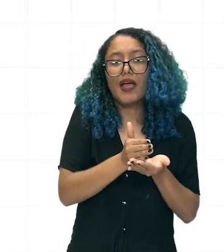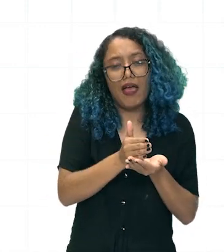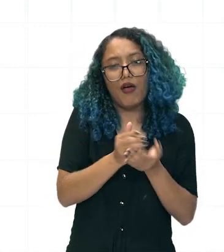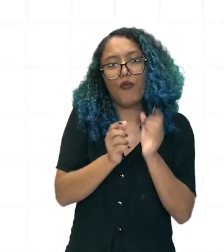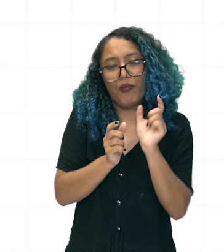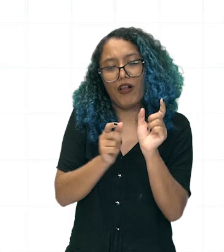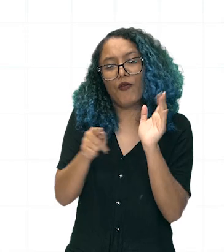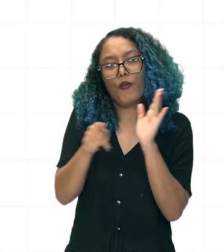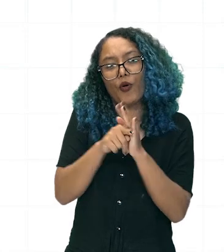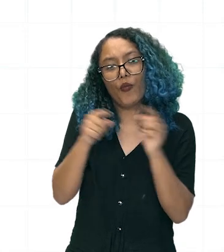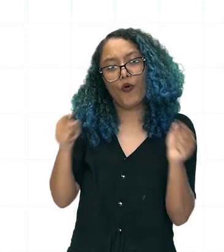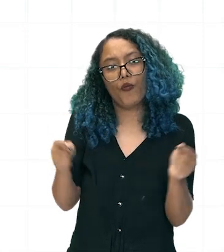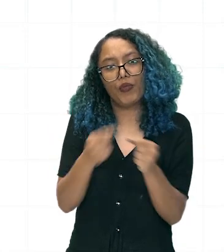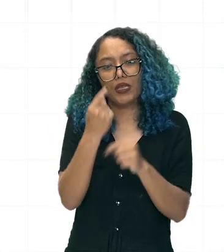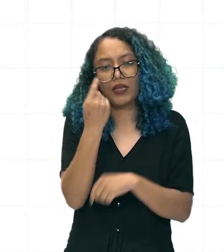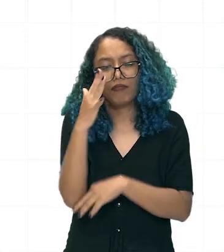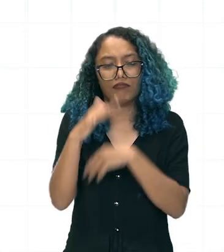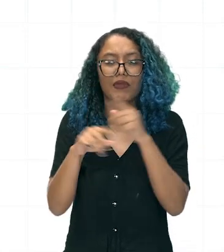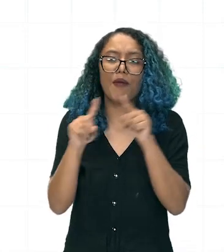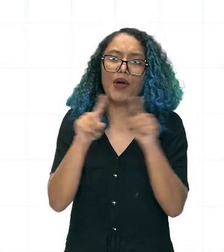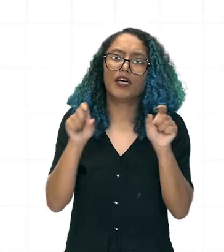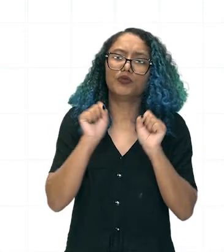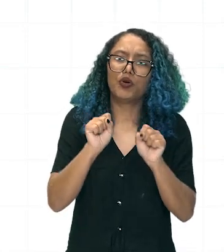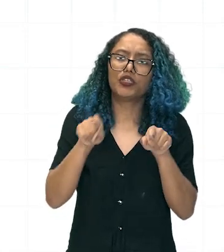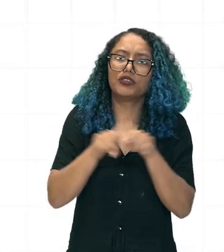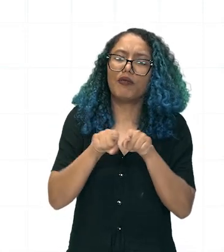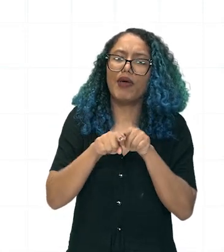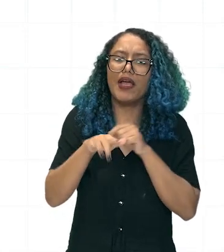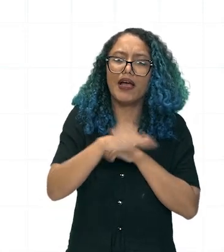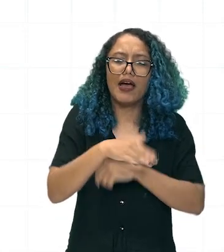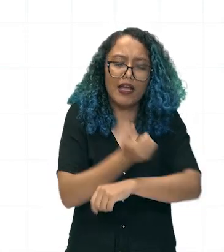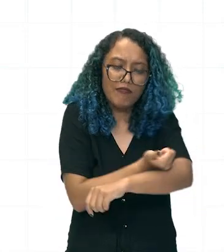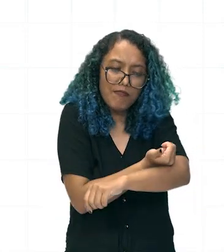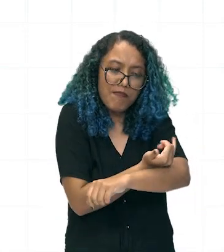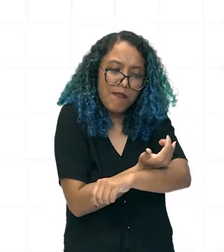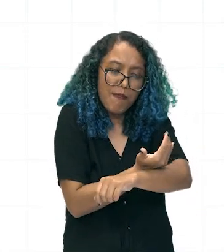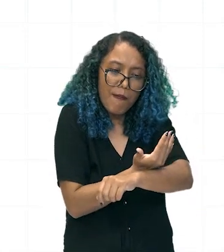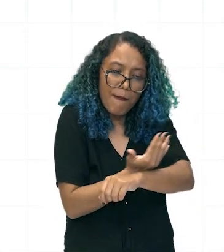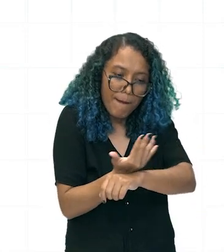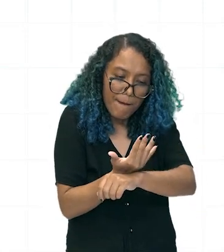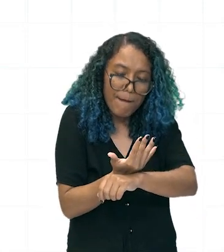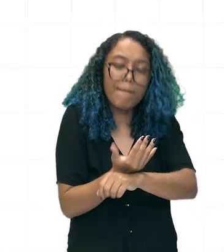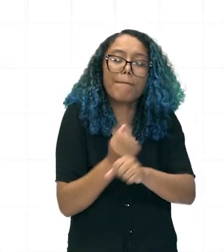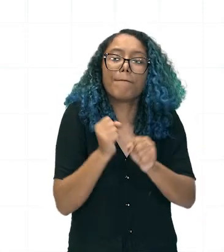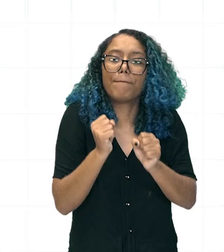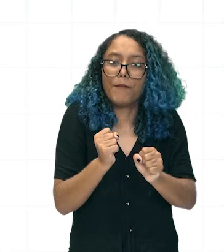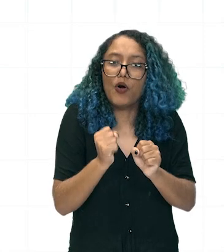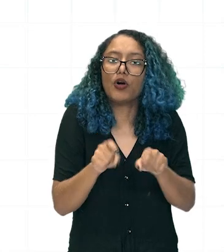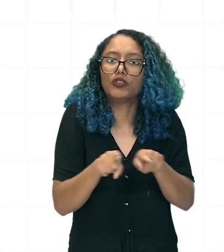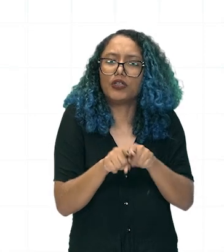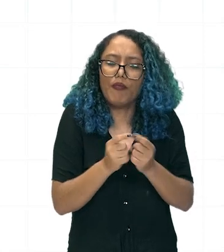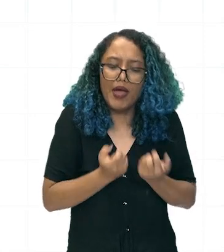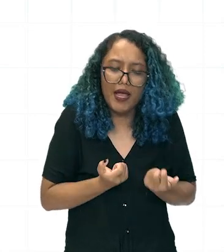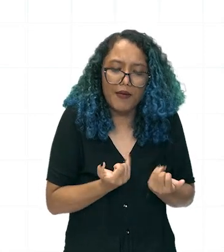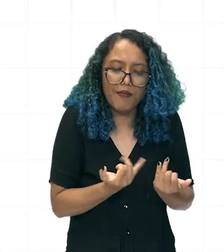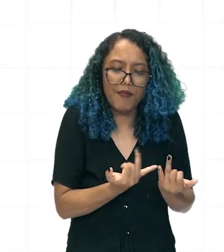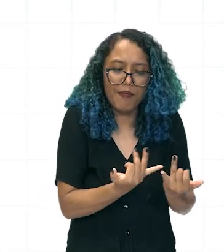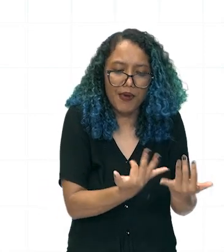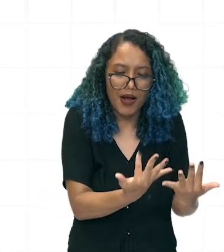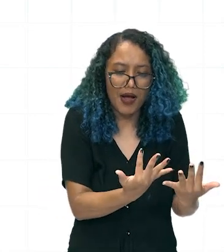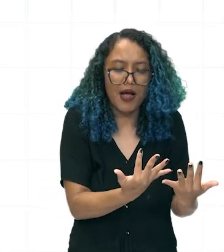mas também pode ocorrer em áreas de campo, áreas de arbusto. Esses arbustos também podem